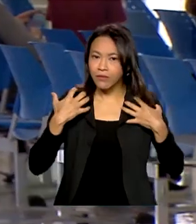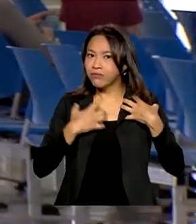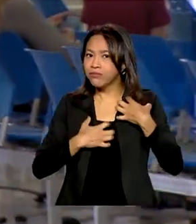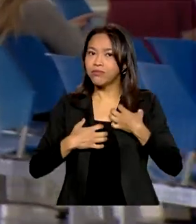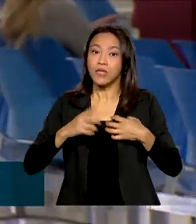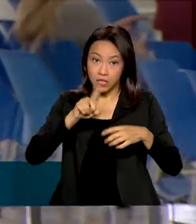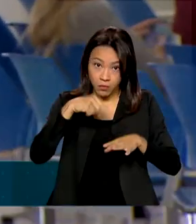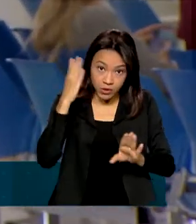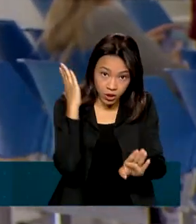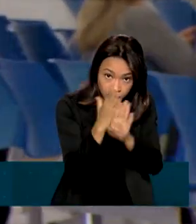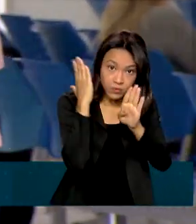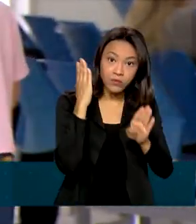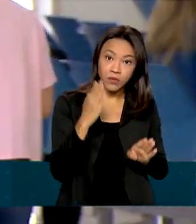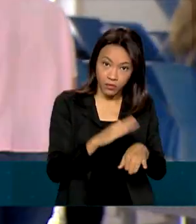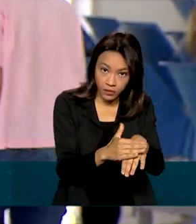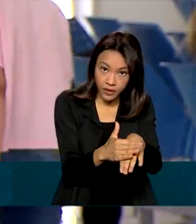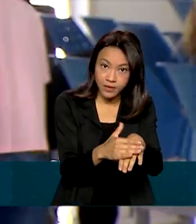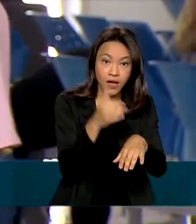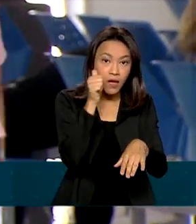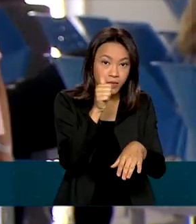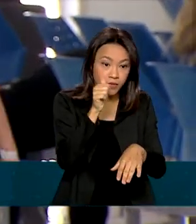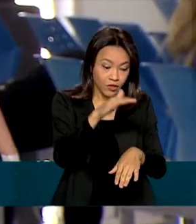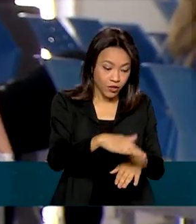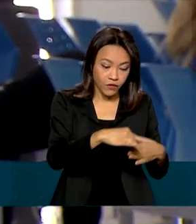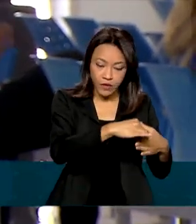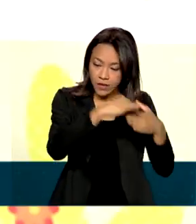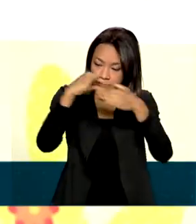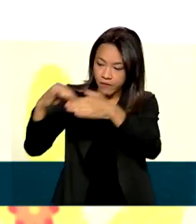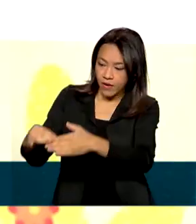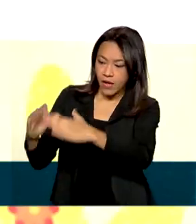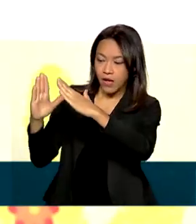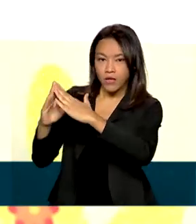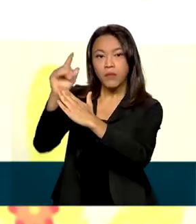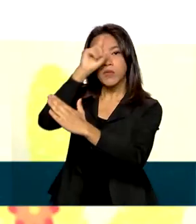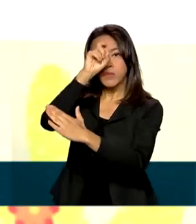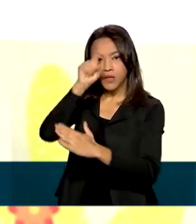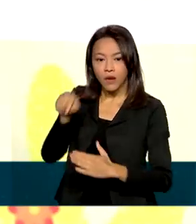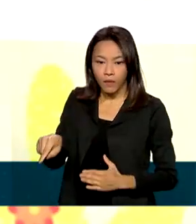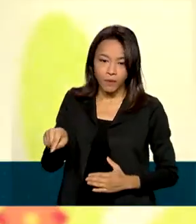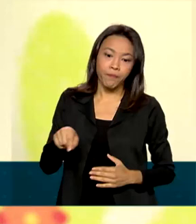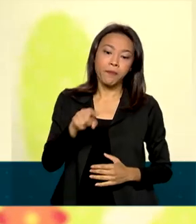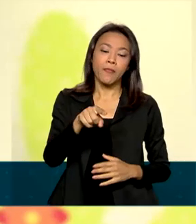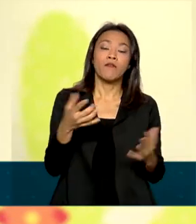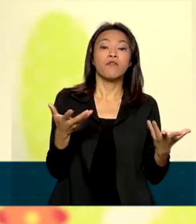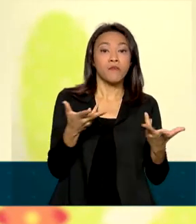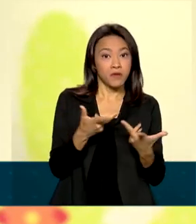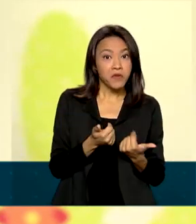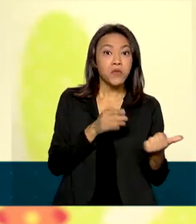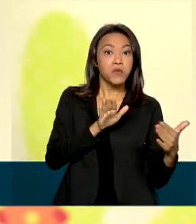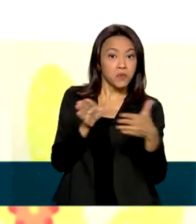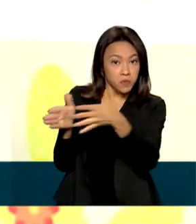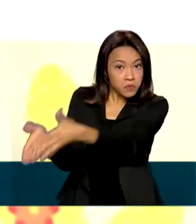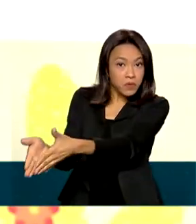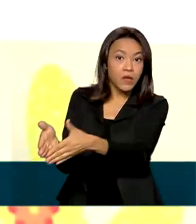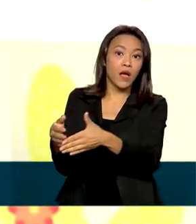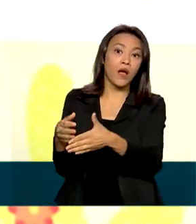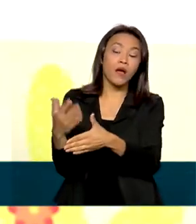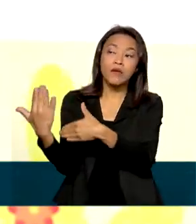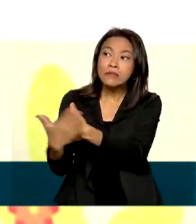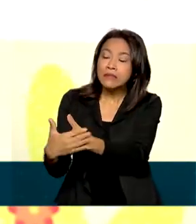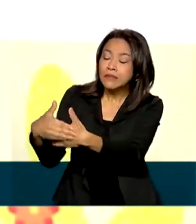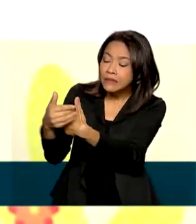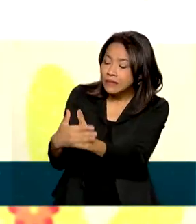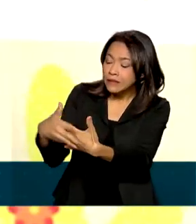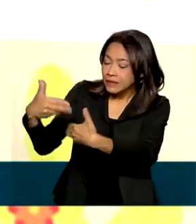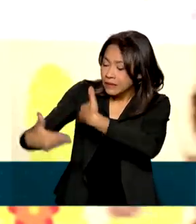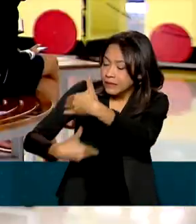Após o diagnóstico, a menina foi encaminhada para este hospital. Foi maravilhoso quando a gente chegou, né, meu? De tão acolhidas que a